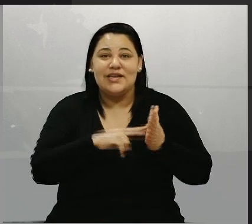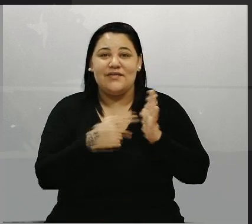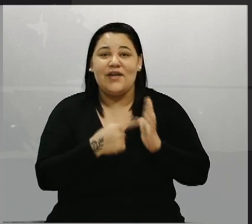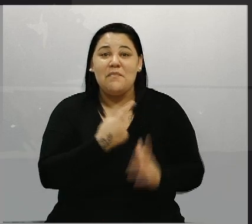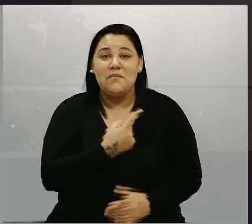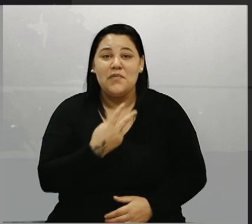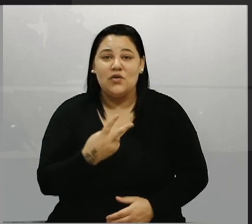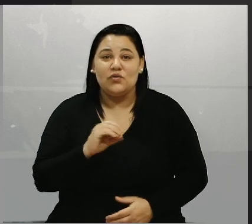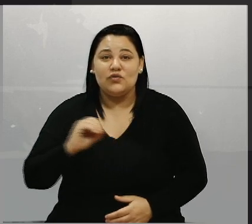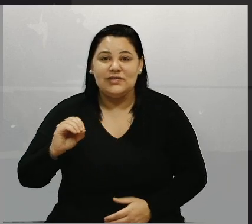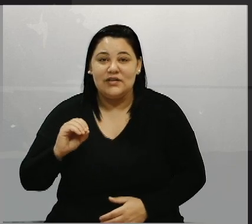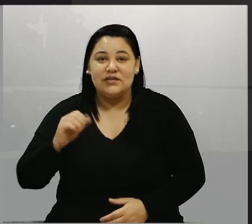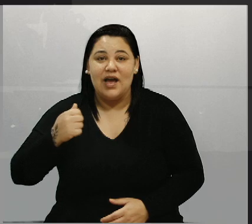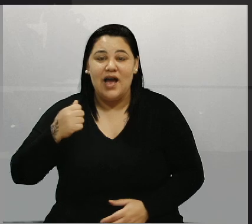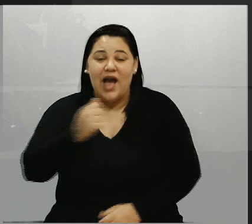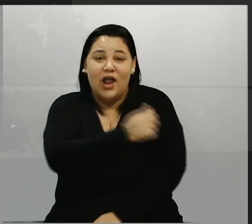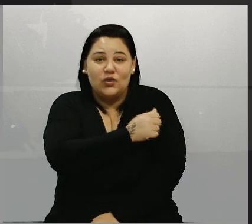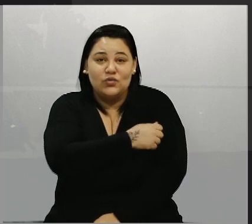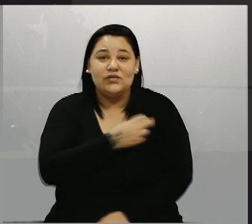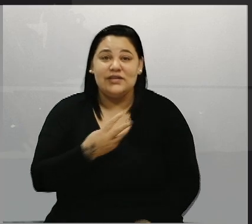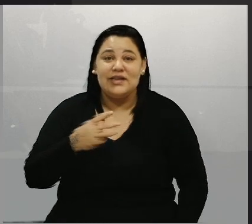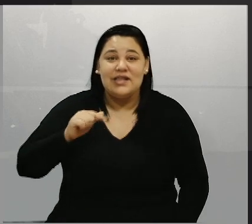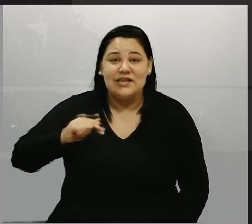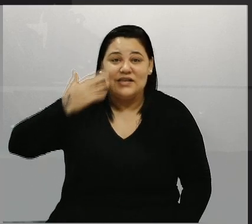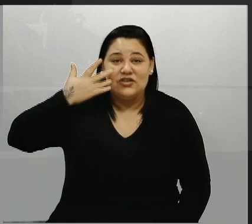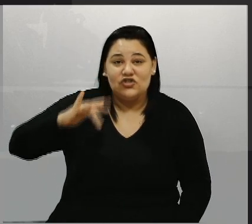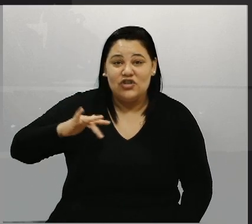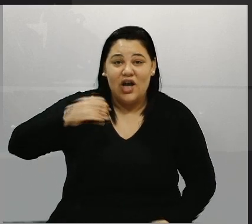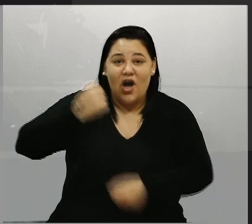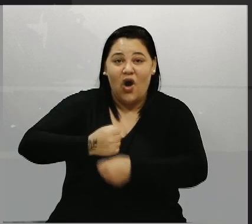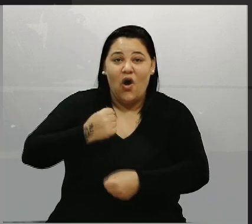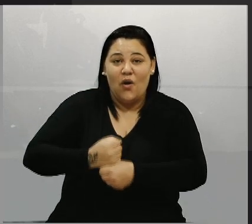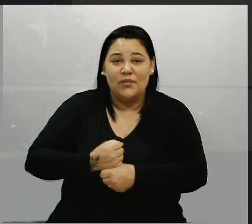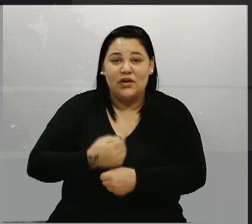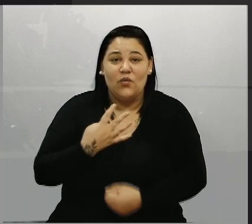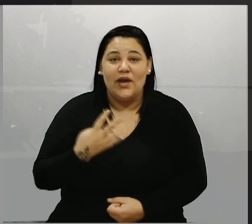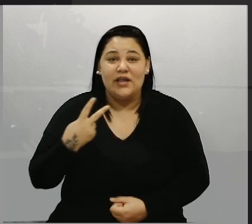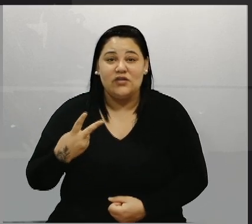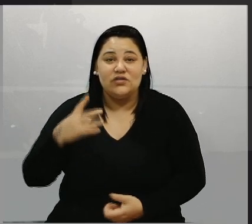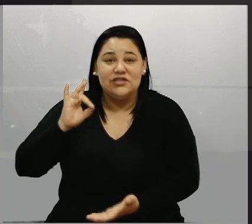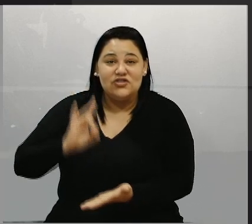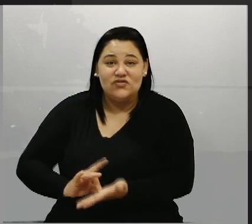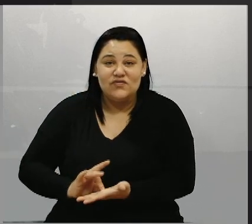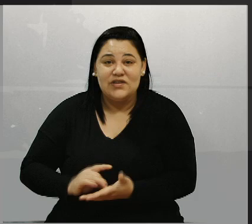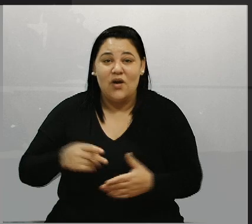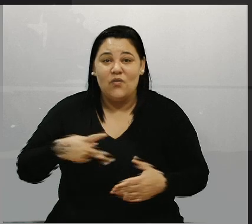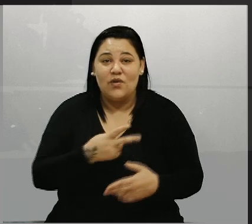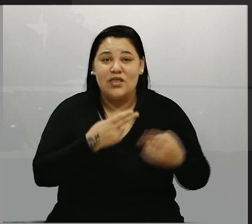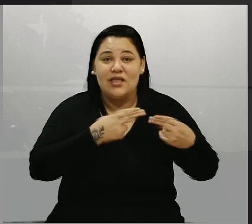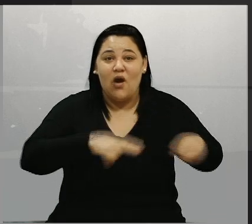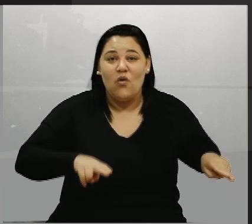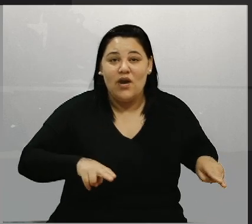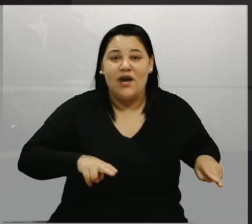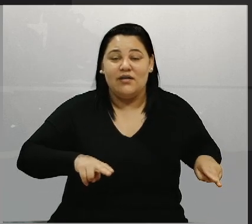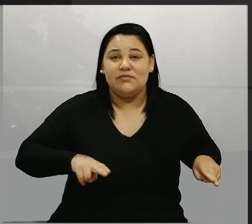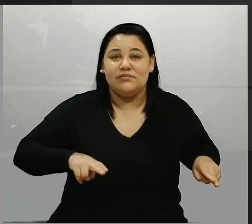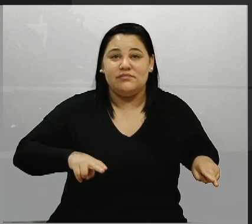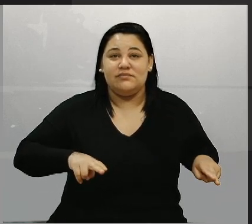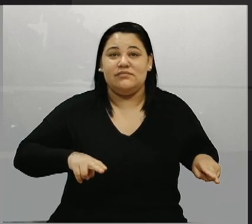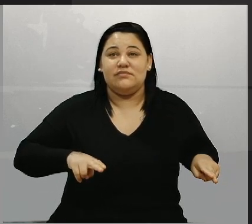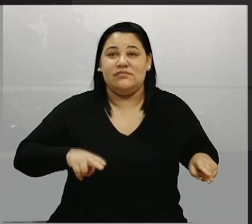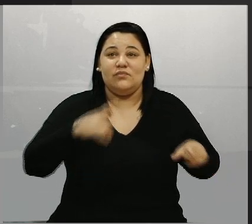alunos, 37 dias de obra e 42 dias para inaugurar. Aonde ele tinha que transportar os alunos da